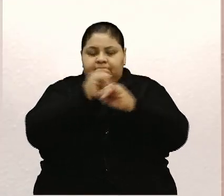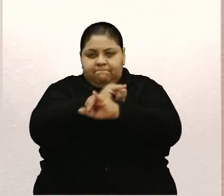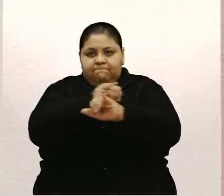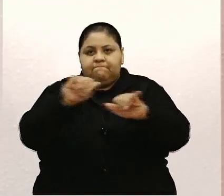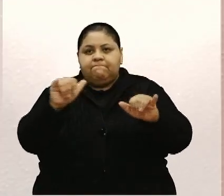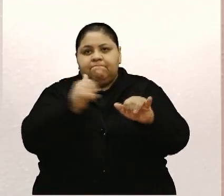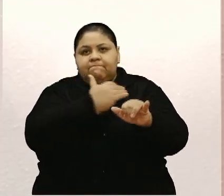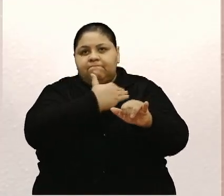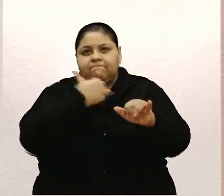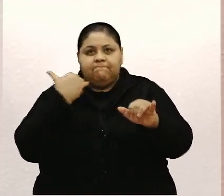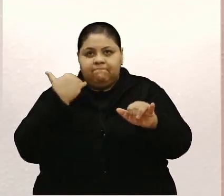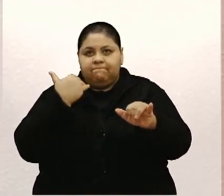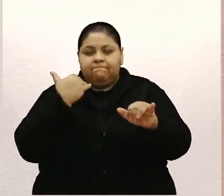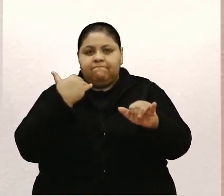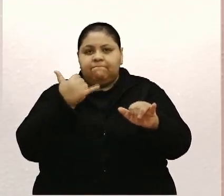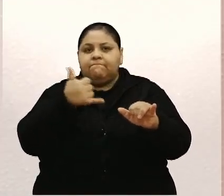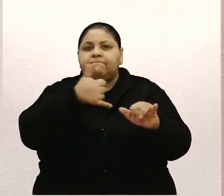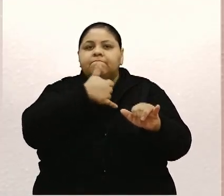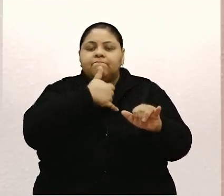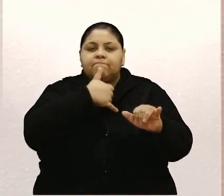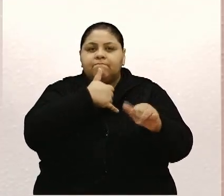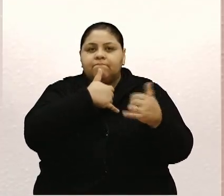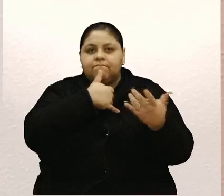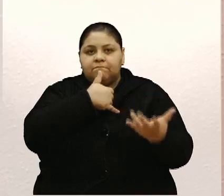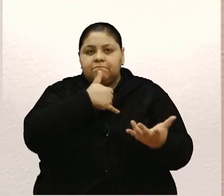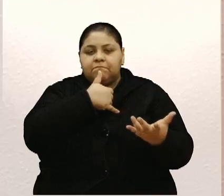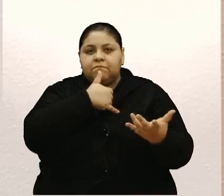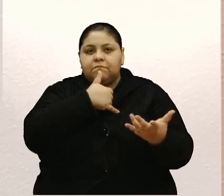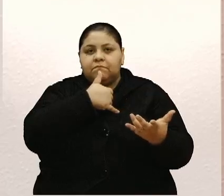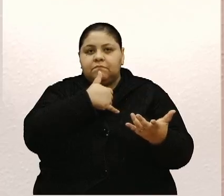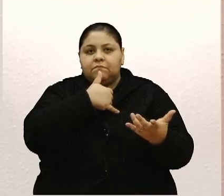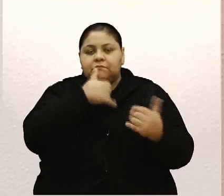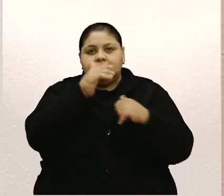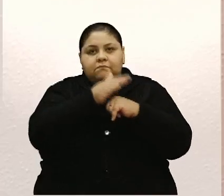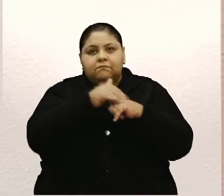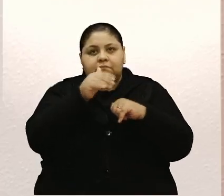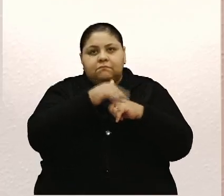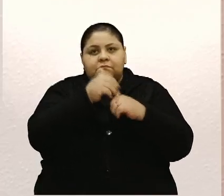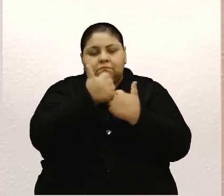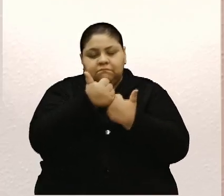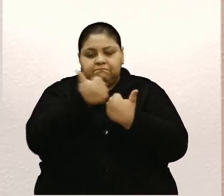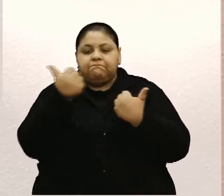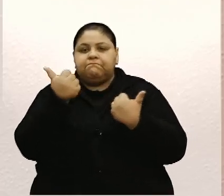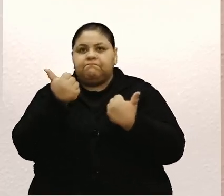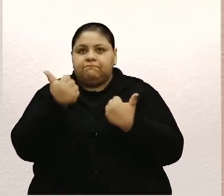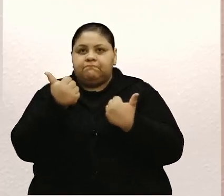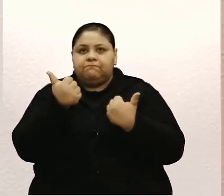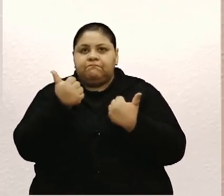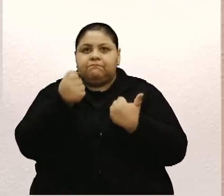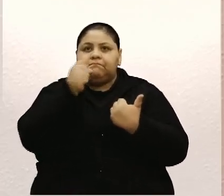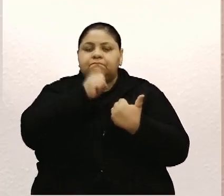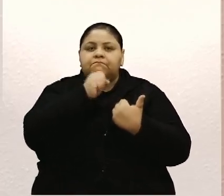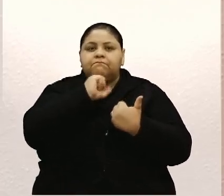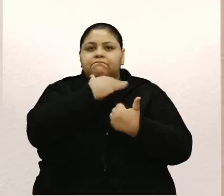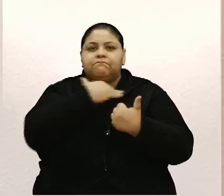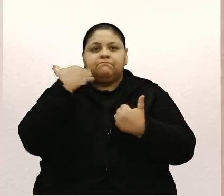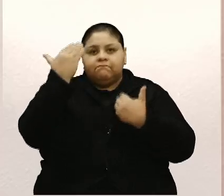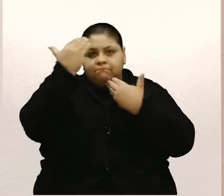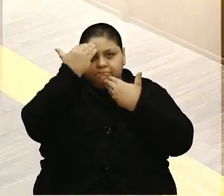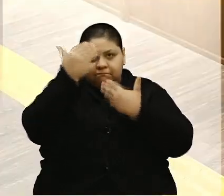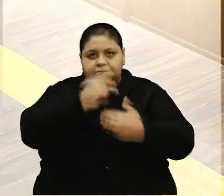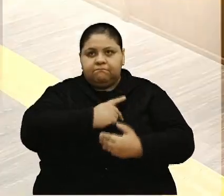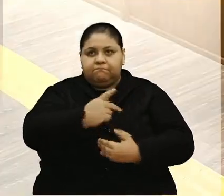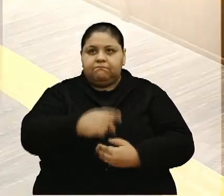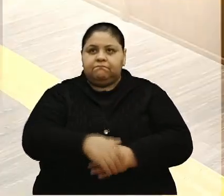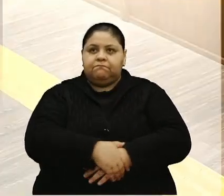esse falecimento, infelizmente, da nossa querida assessora aqui, que o vô dela faleceu. Obrigado, senhor